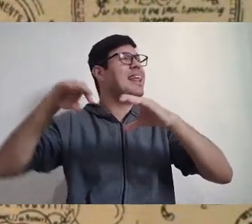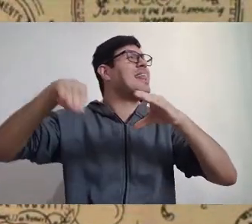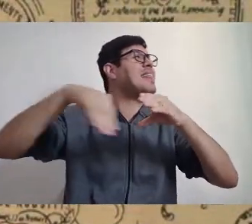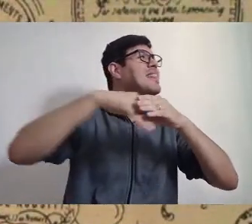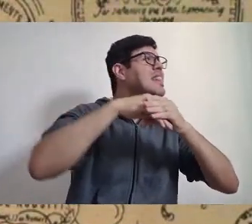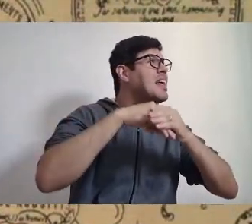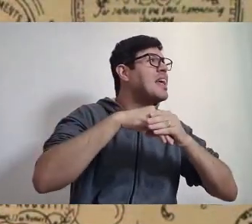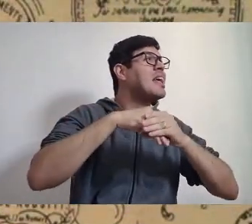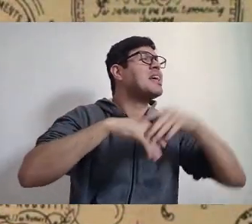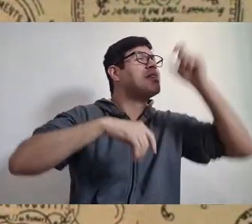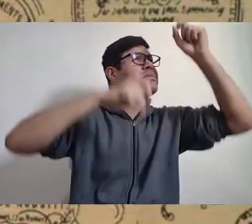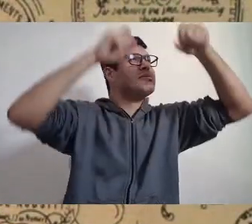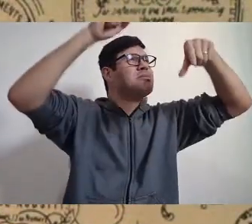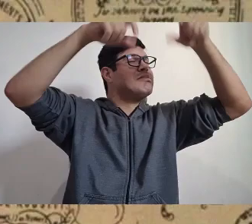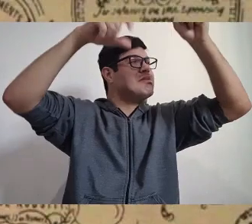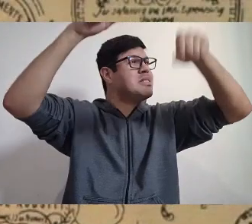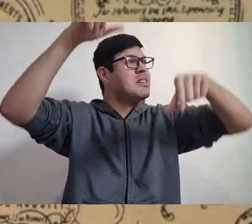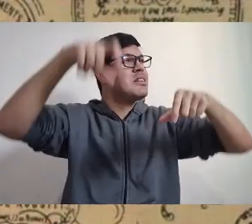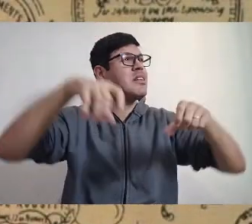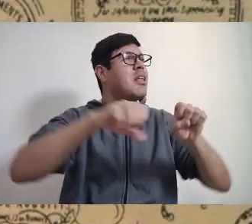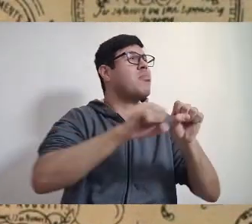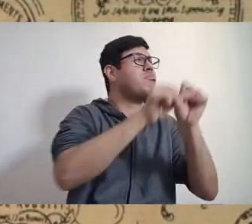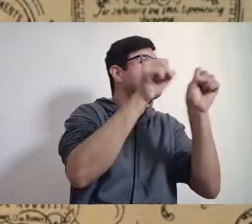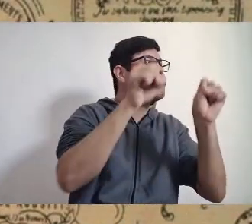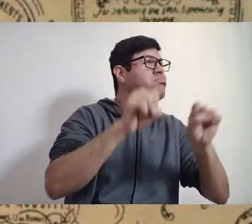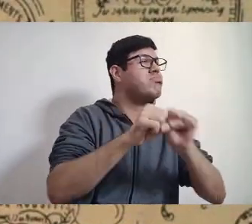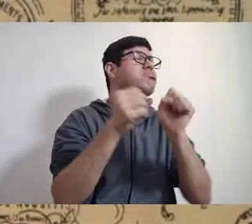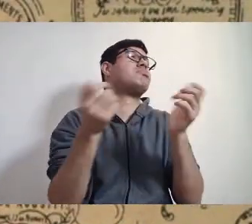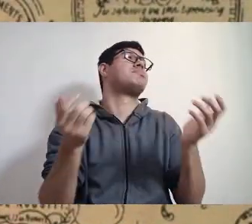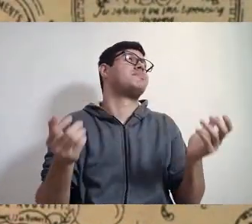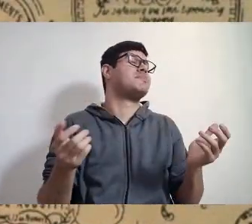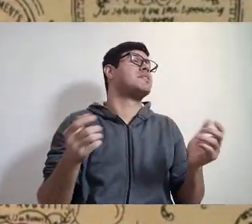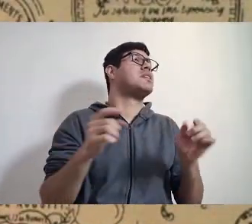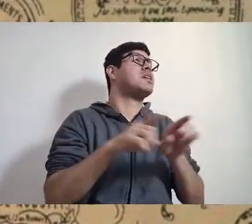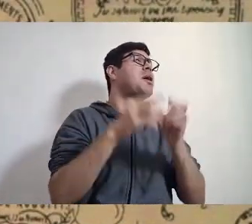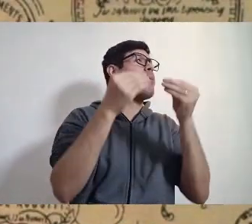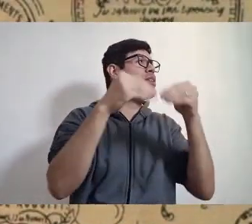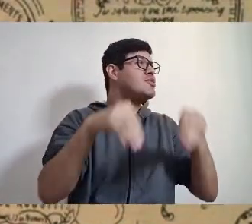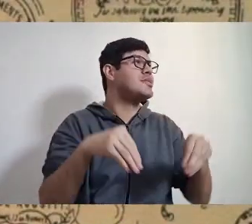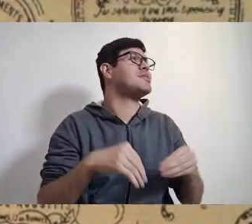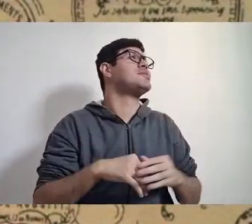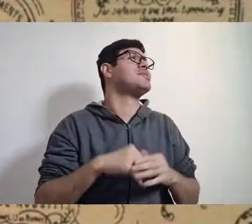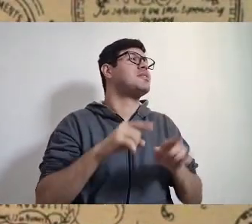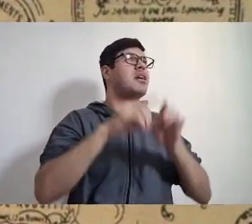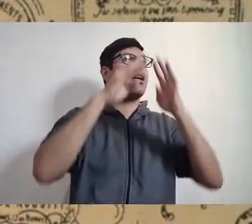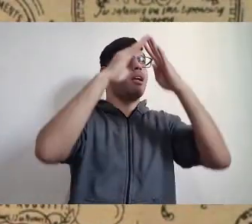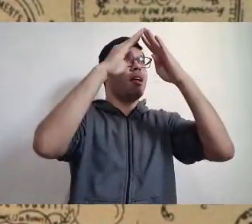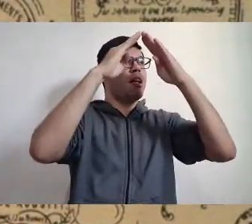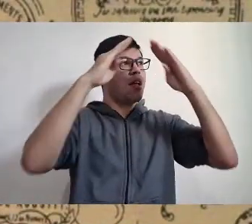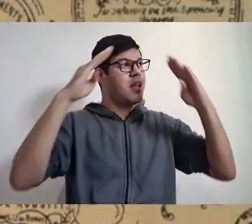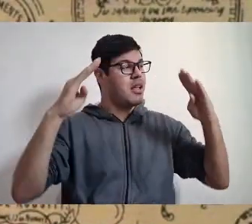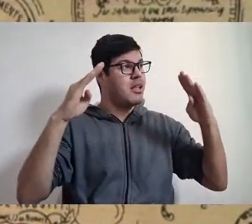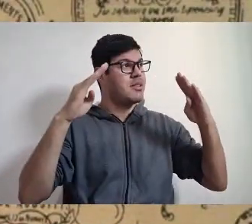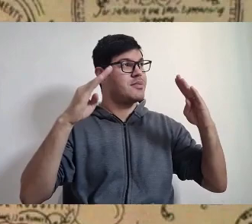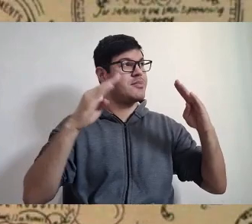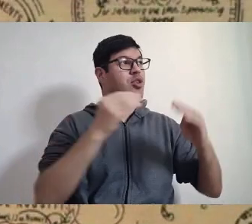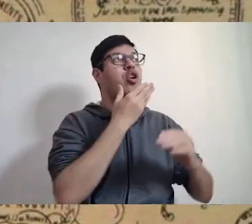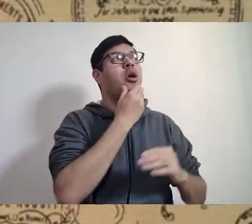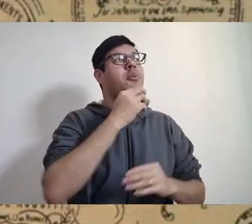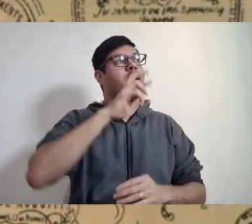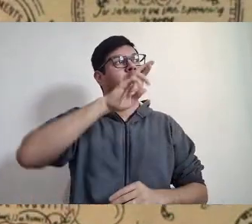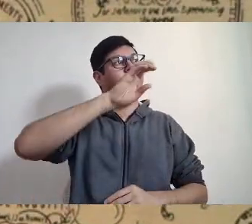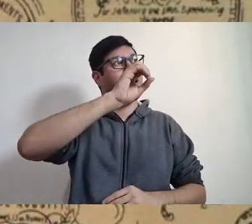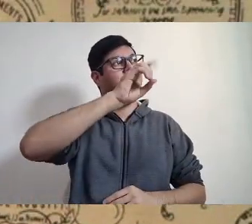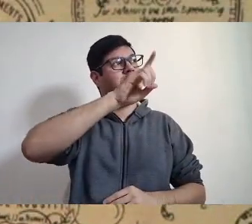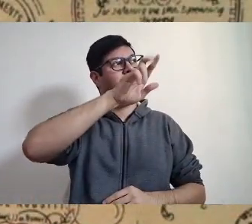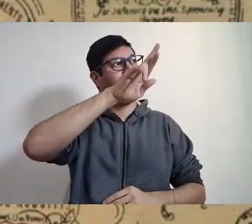pingando, nos carros oficiais, estragando, na própria estrutura mesmo. Então, o telhado, o Rodrigo, ele fez o processo licitatório, está